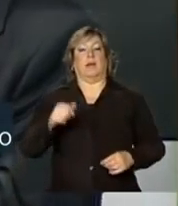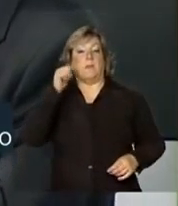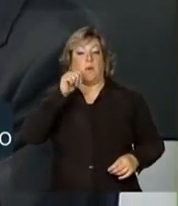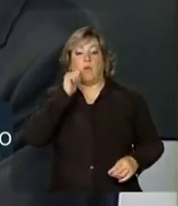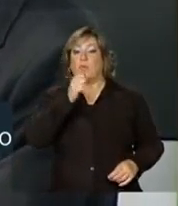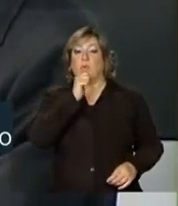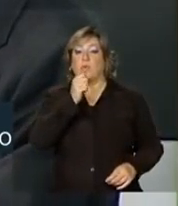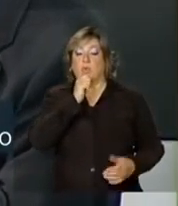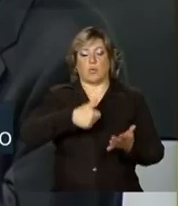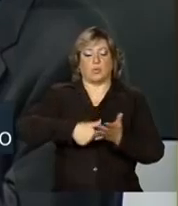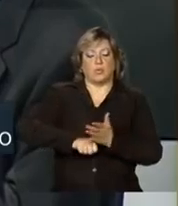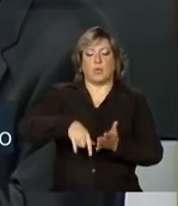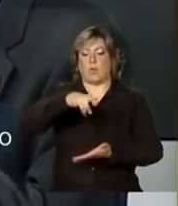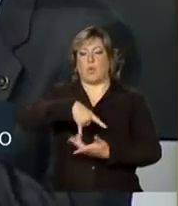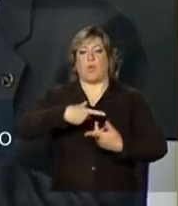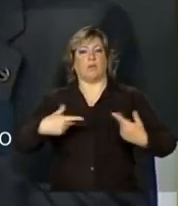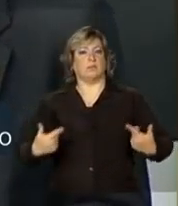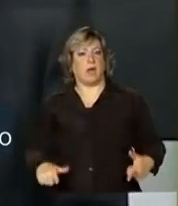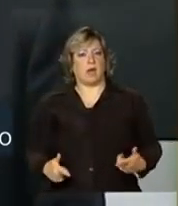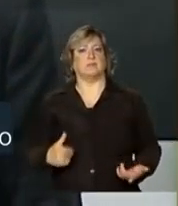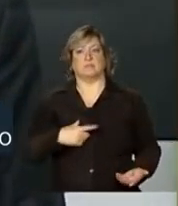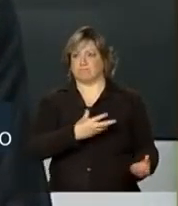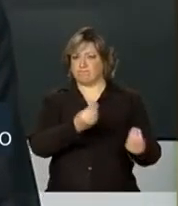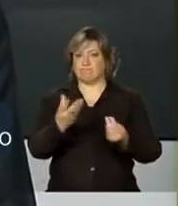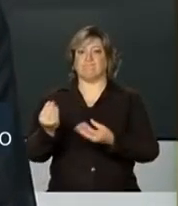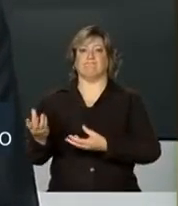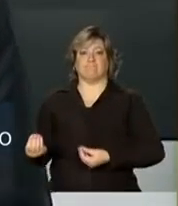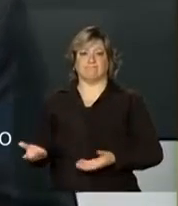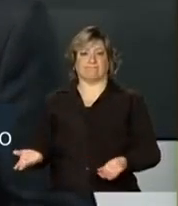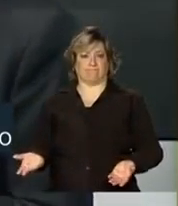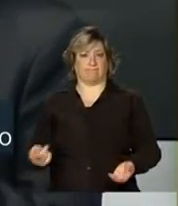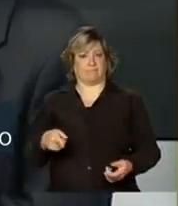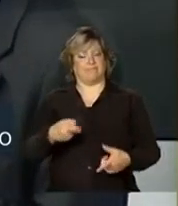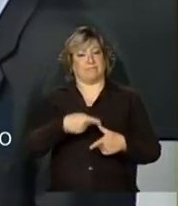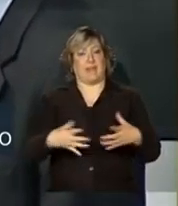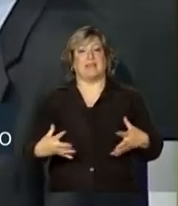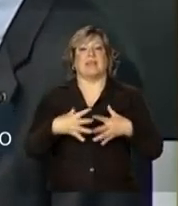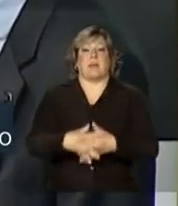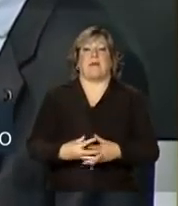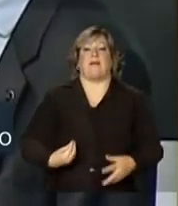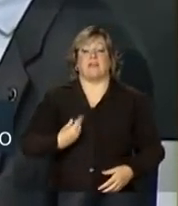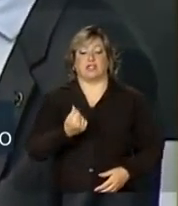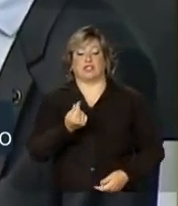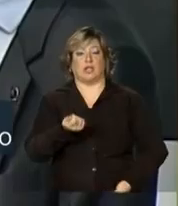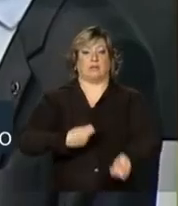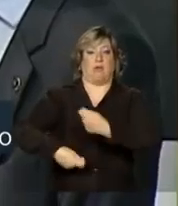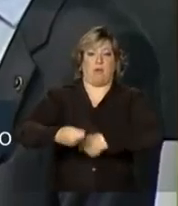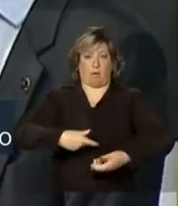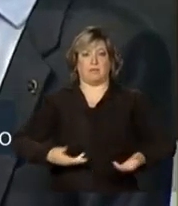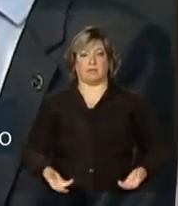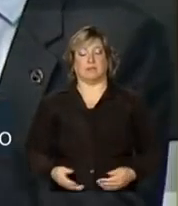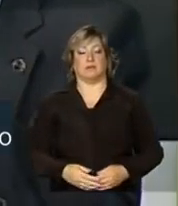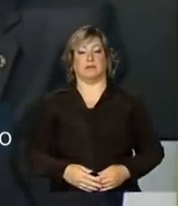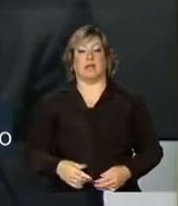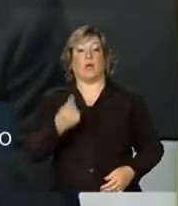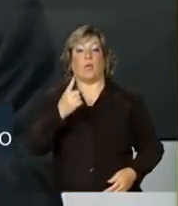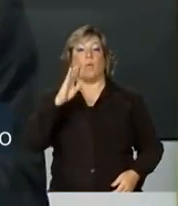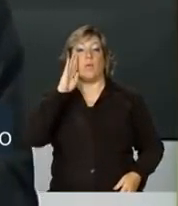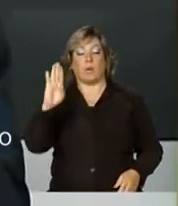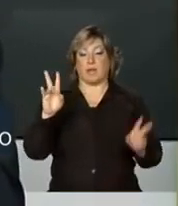tem acesso a documento. E um dos temas que para nós é muito importante, e